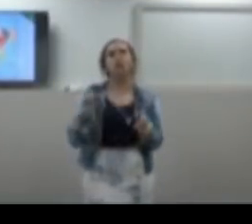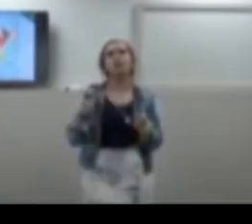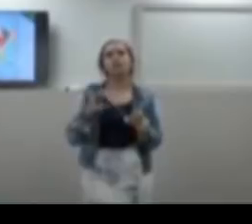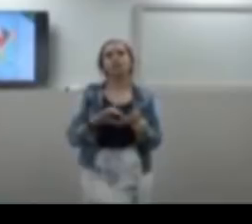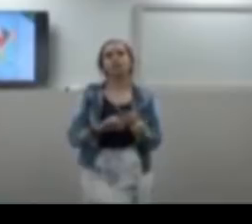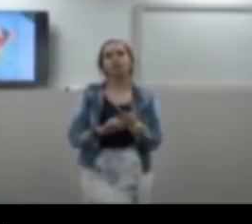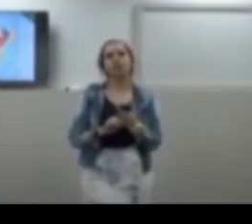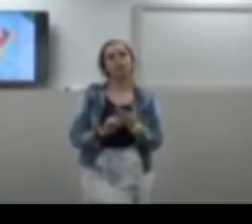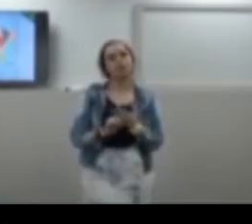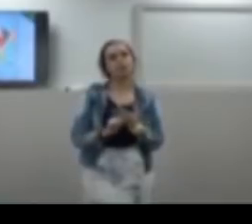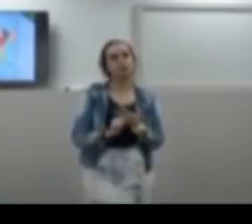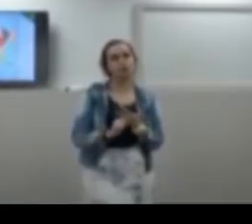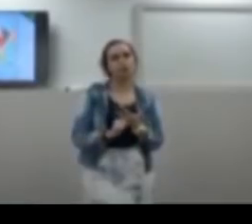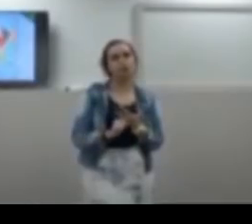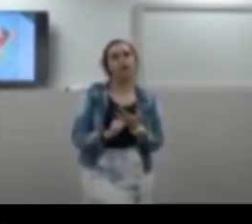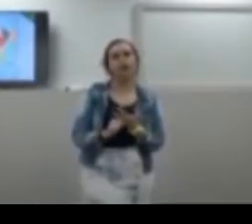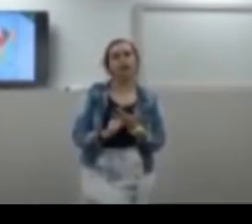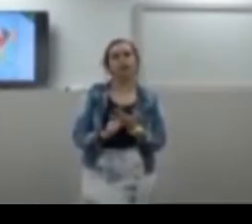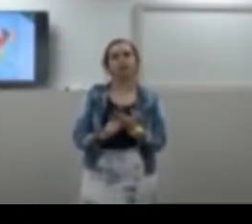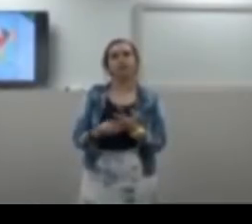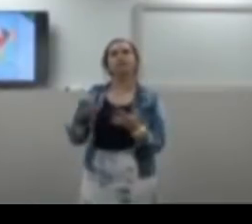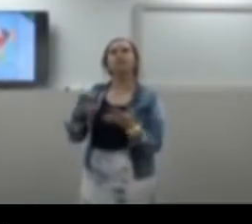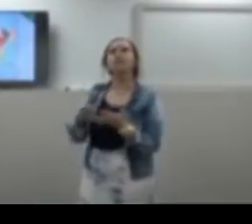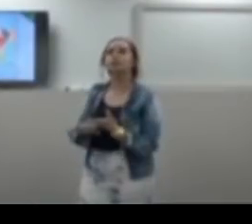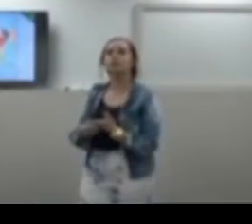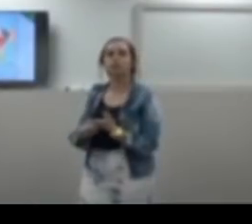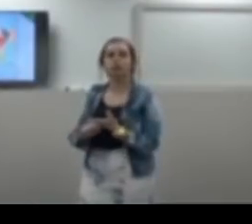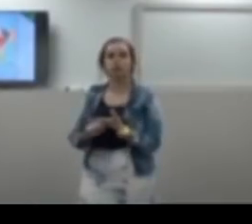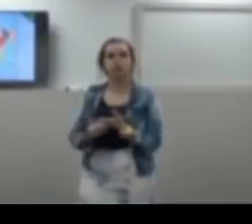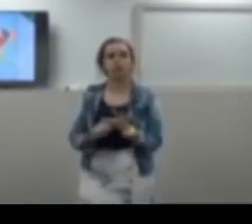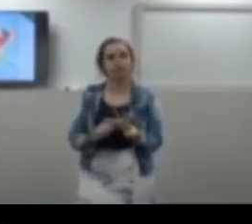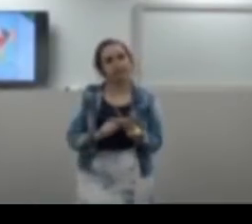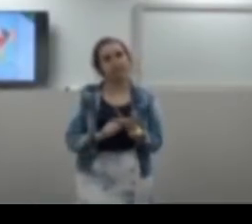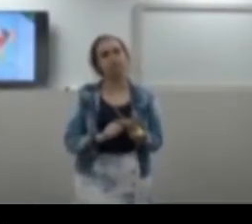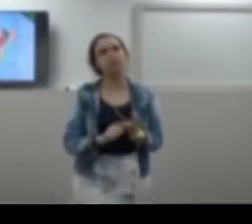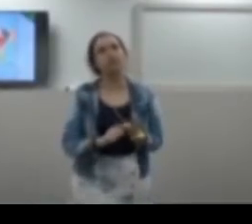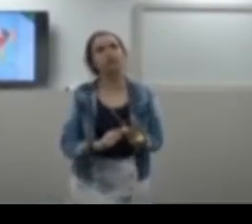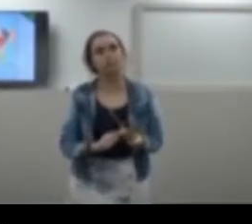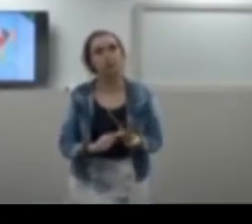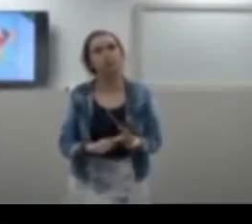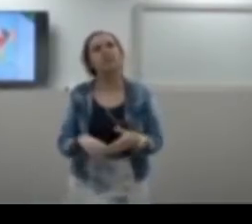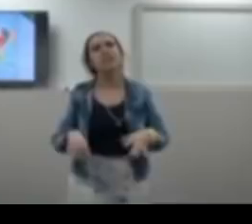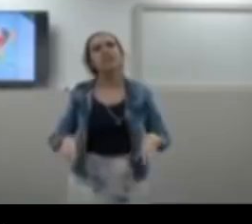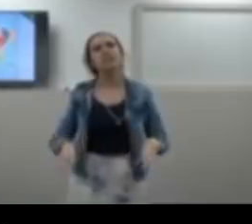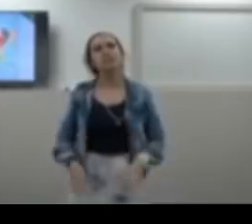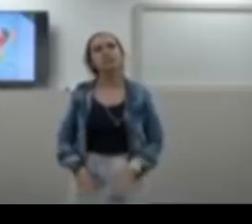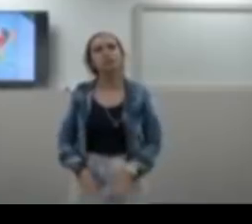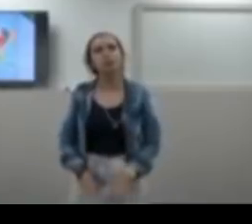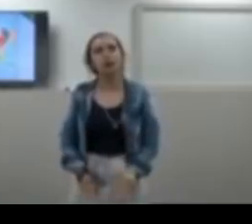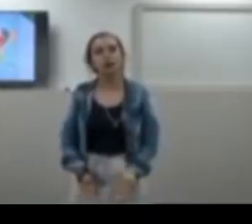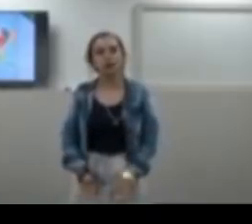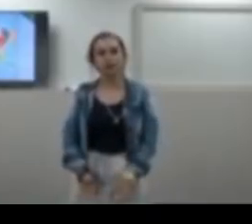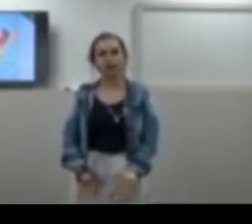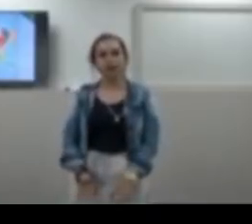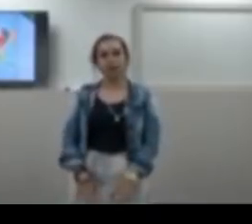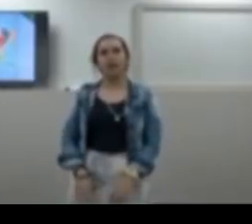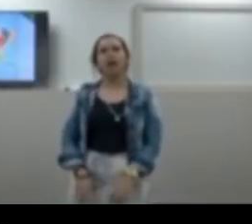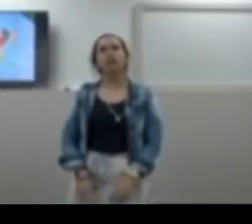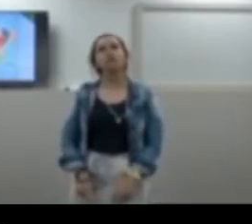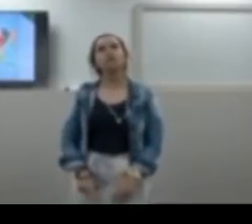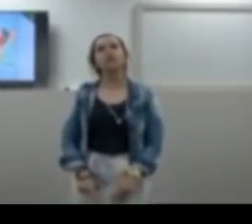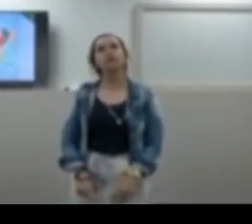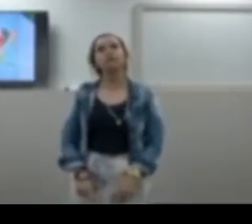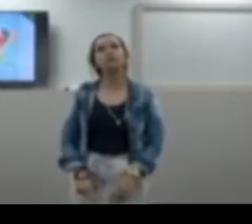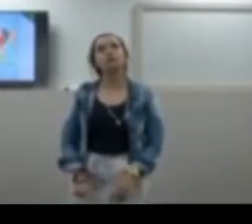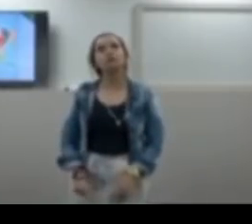o amazônico, já falou do domínio número 2, que é a Caatinga, já falou do domínio número 3, que são os mares e morros, e já falou do 4, que é o